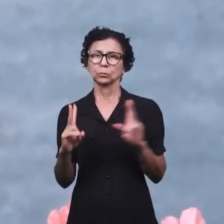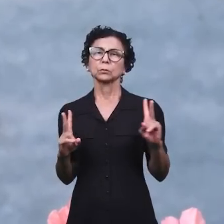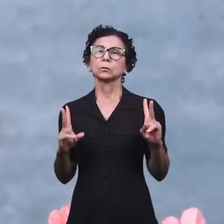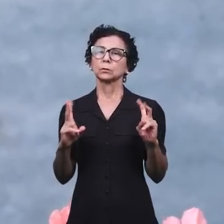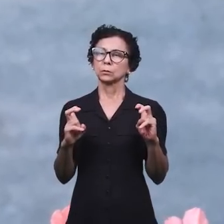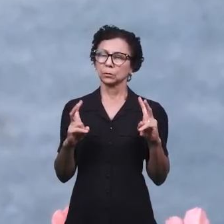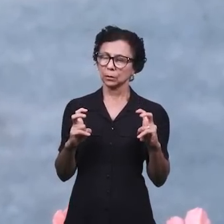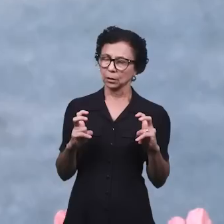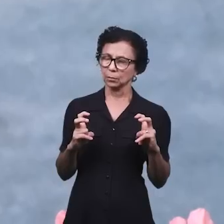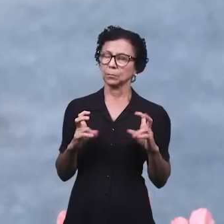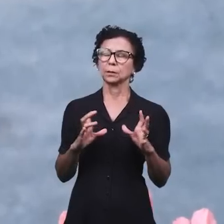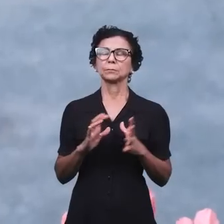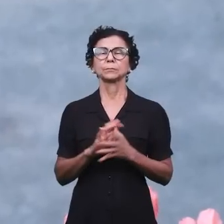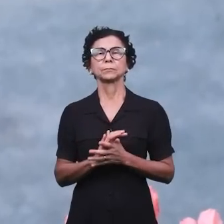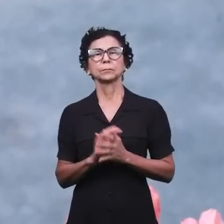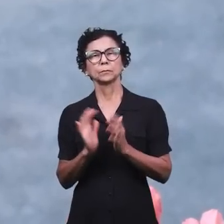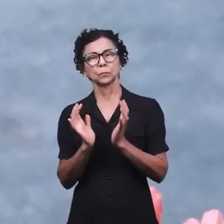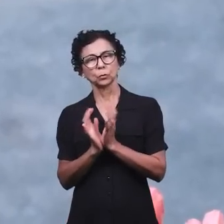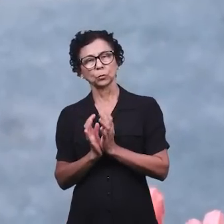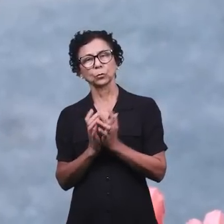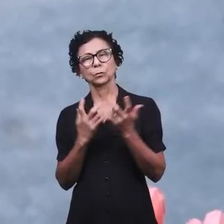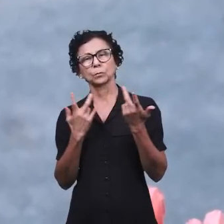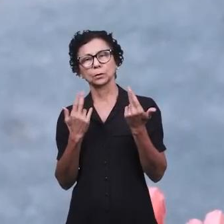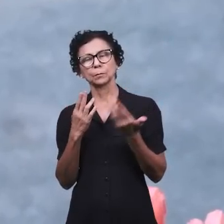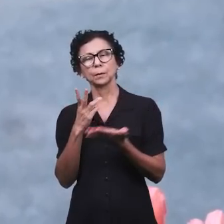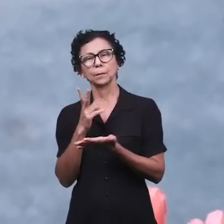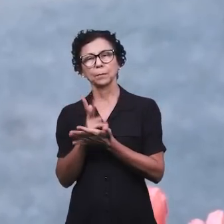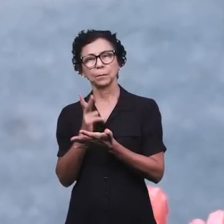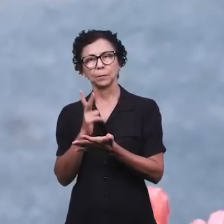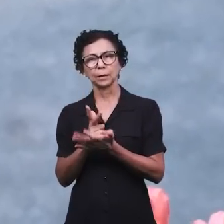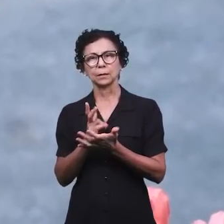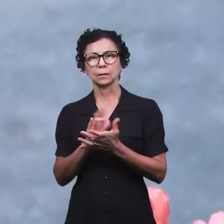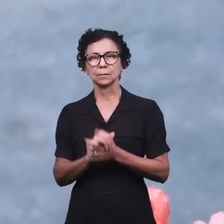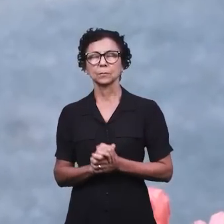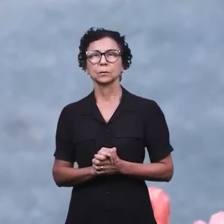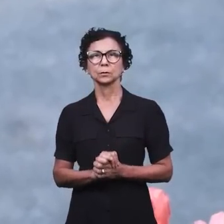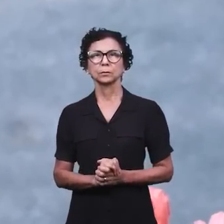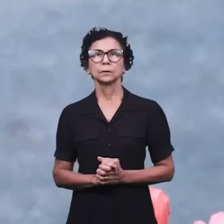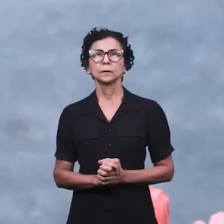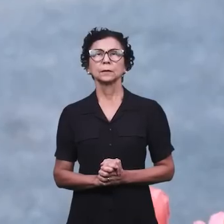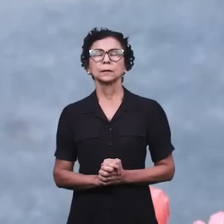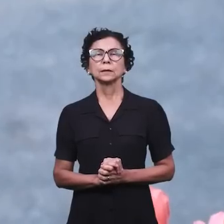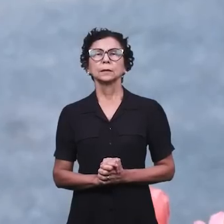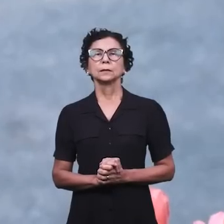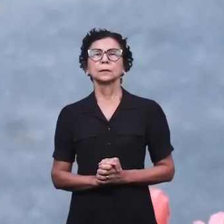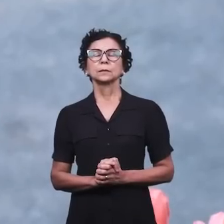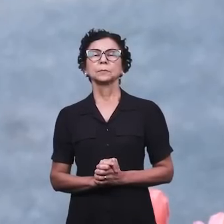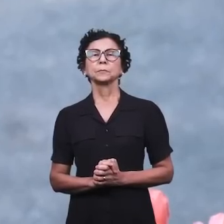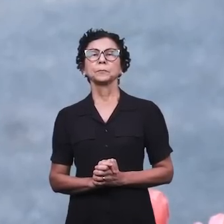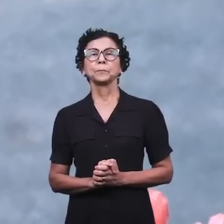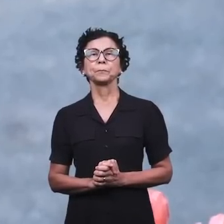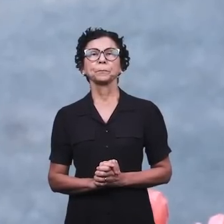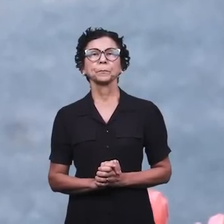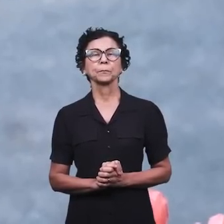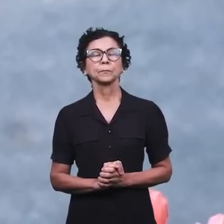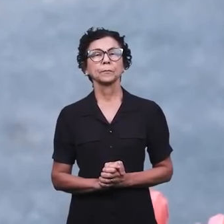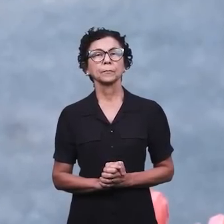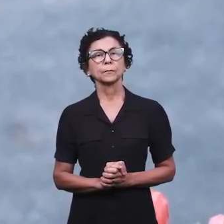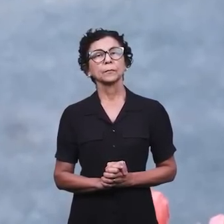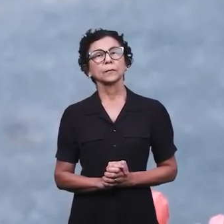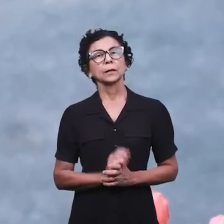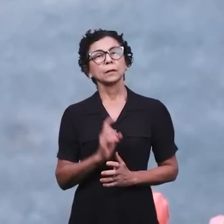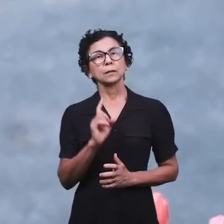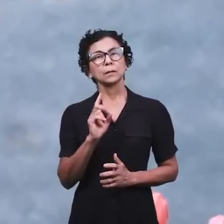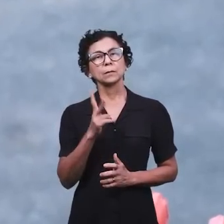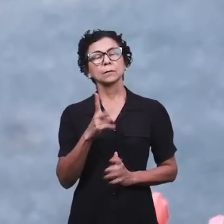esse mesmo tema, com esse mesmo grupo que está aqui, que são os atos do culto. Mas ao final de cada edição, a gente sempre traz